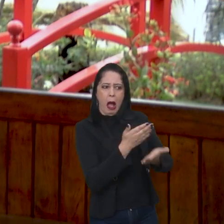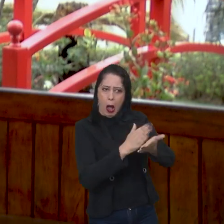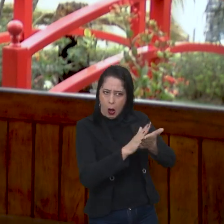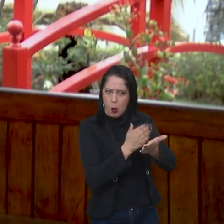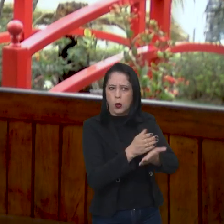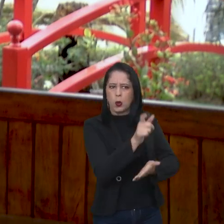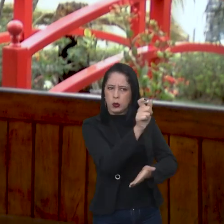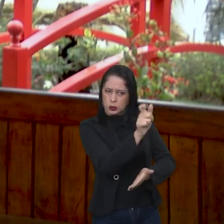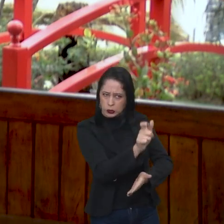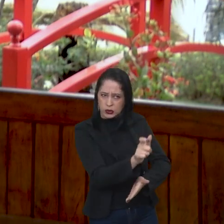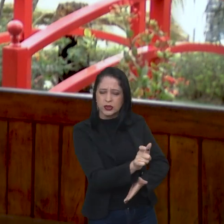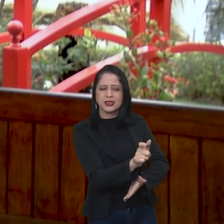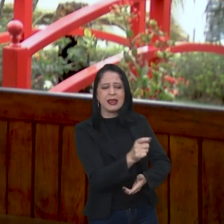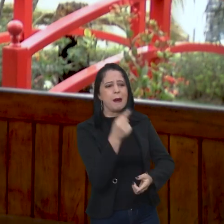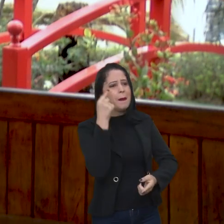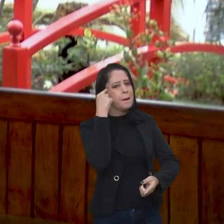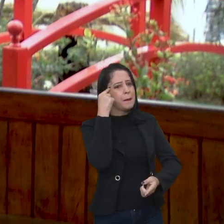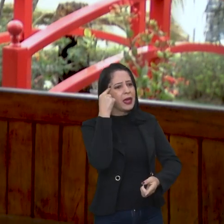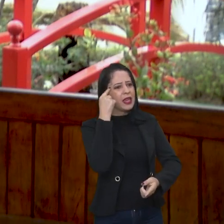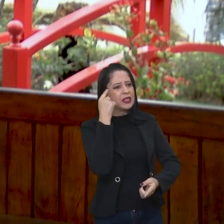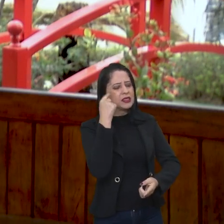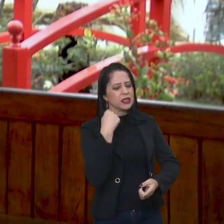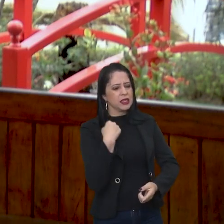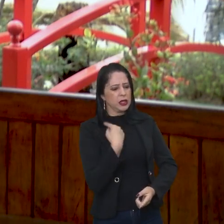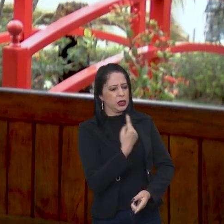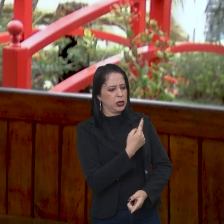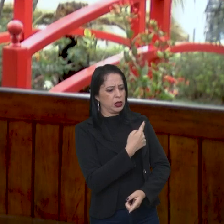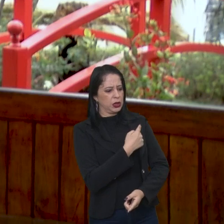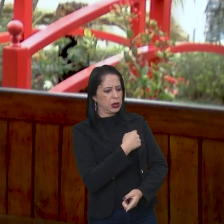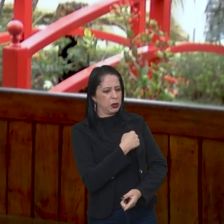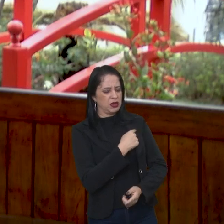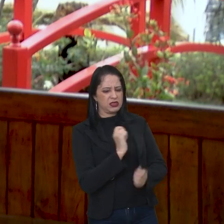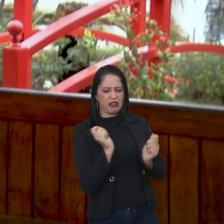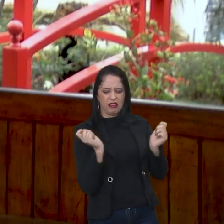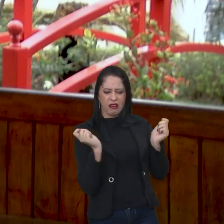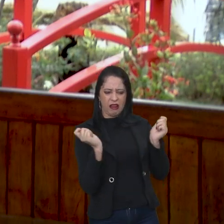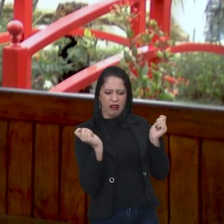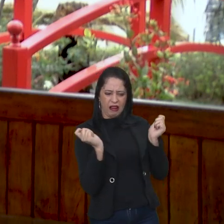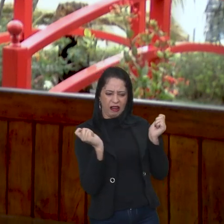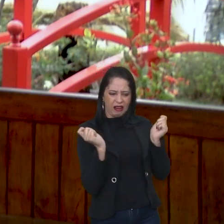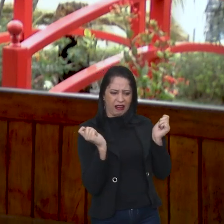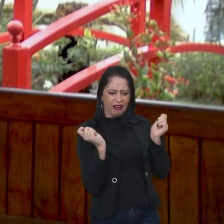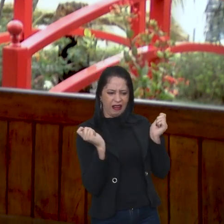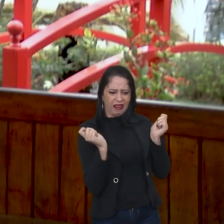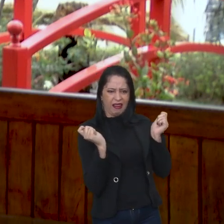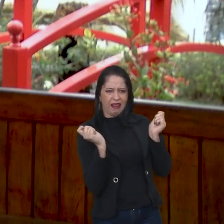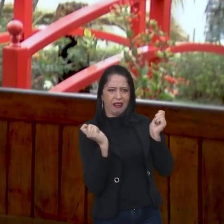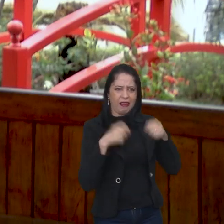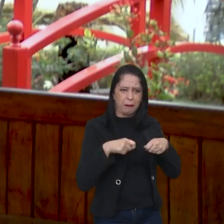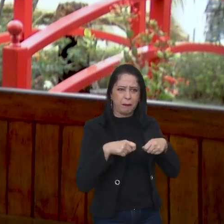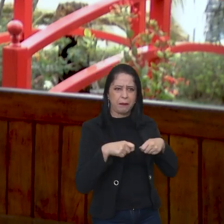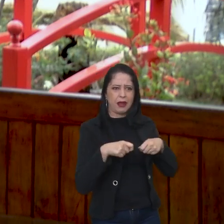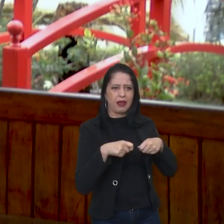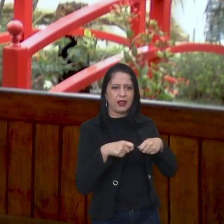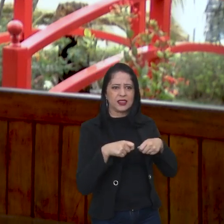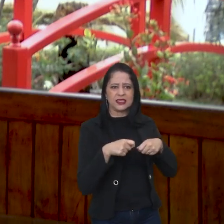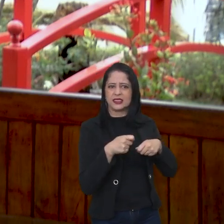acha que alguns não são todas né acham que a gente não é